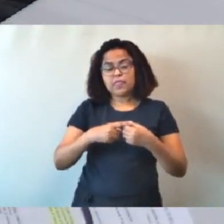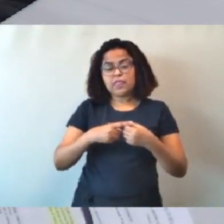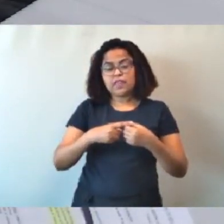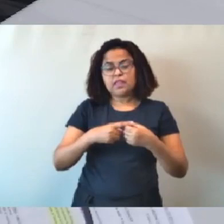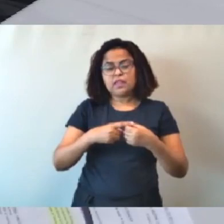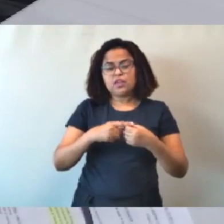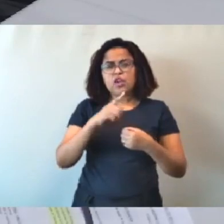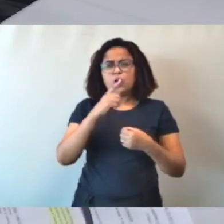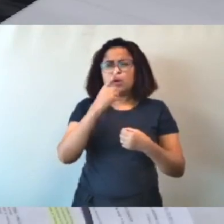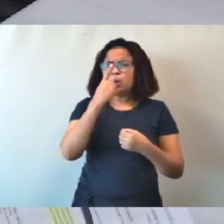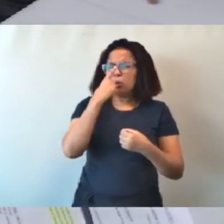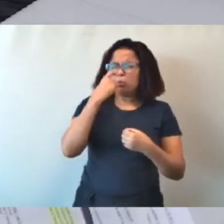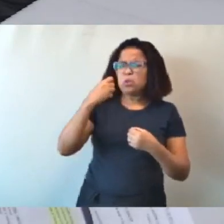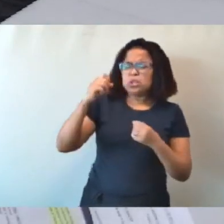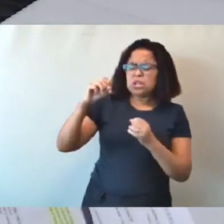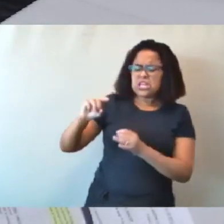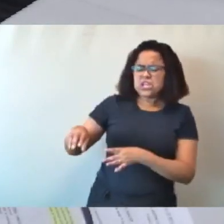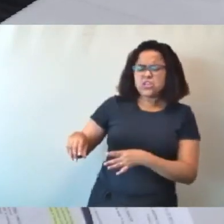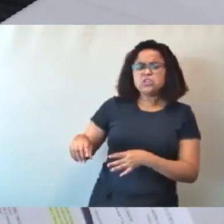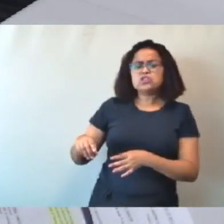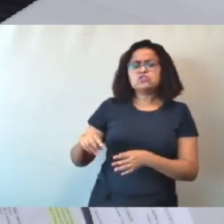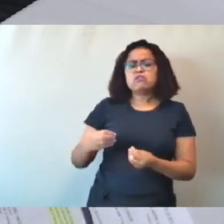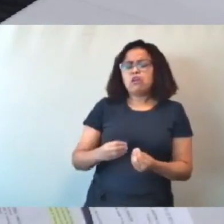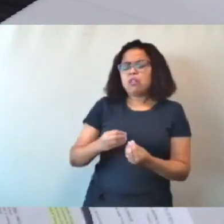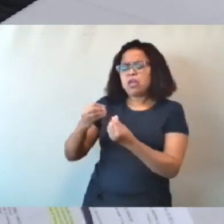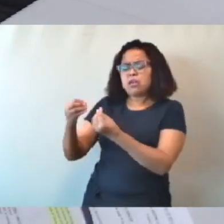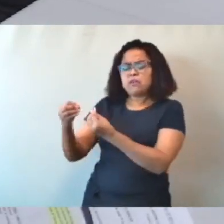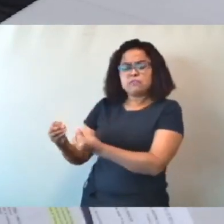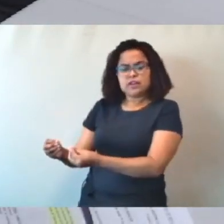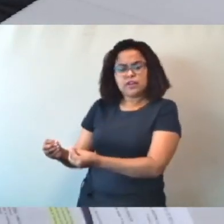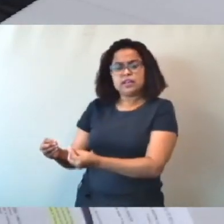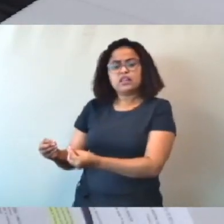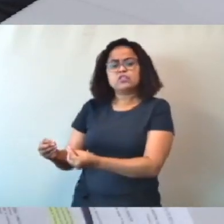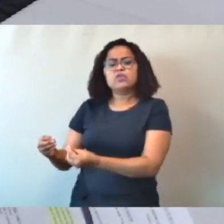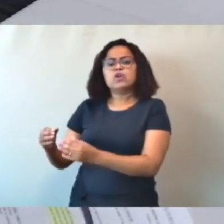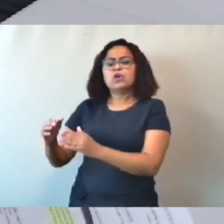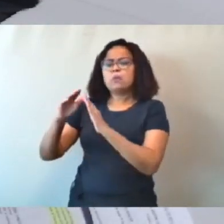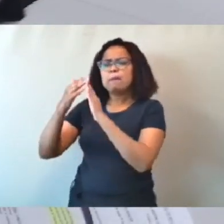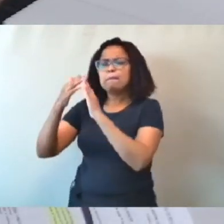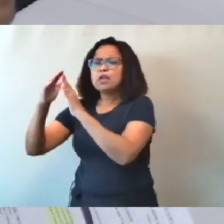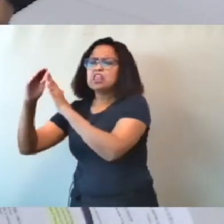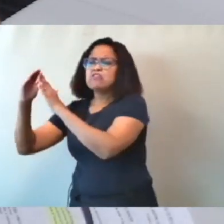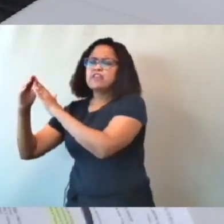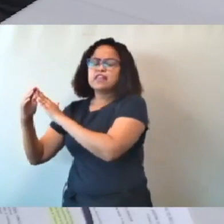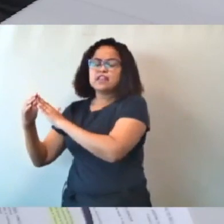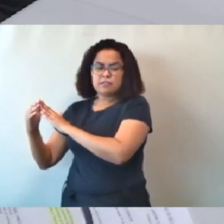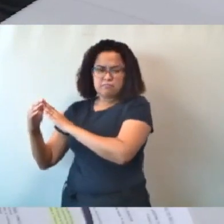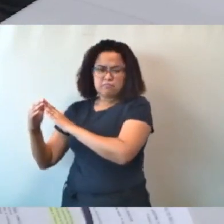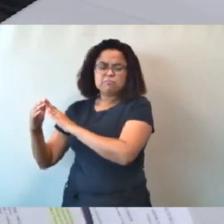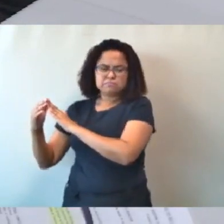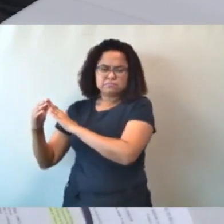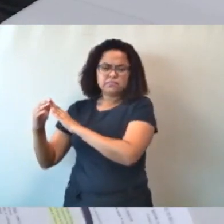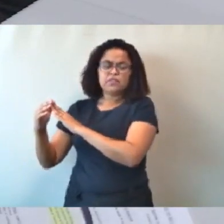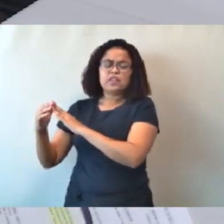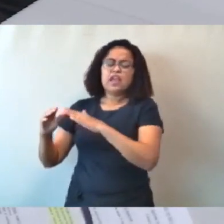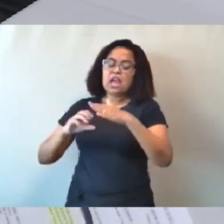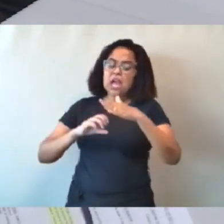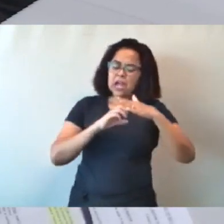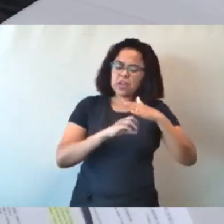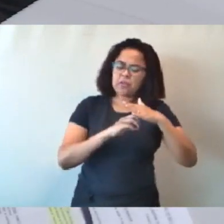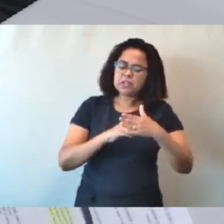para a periferia, reciclado, enfim, a empresa acolhe muitas pessoas